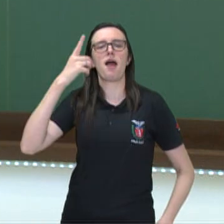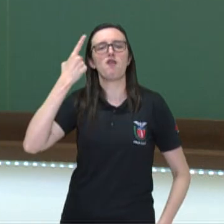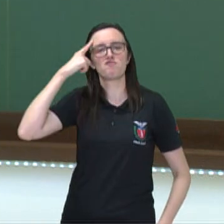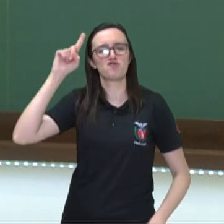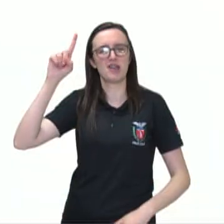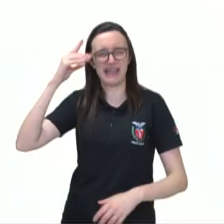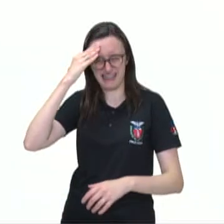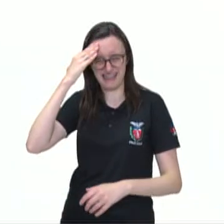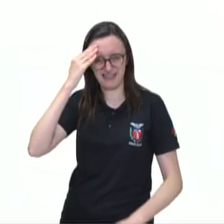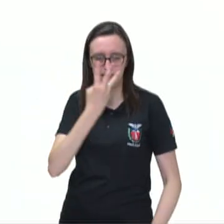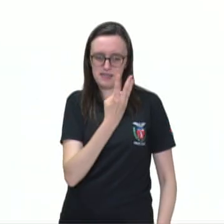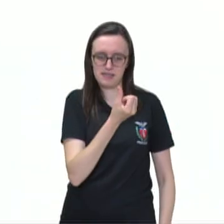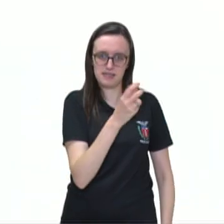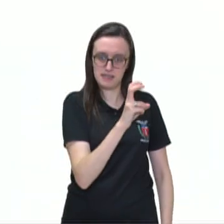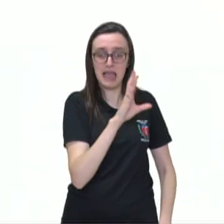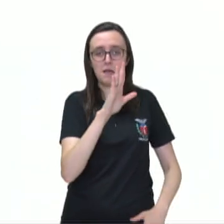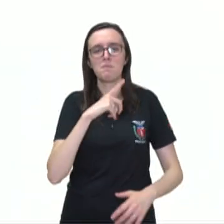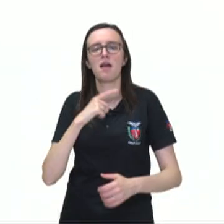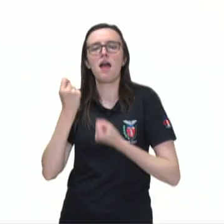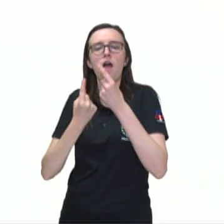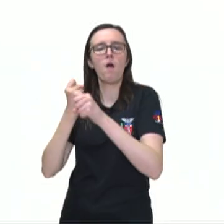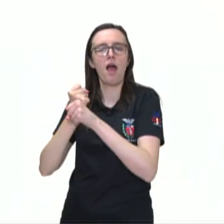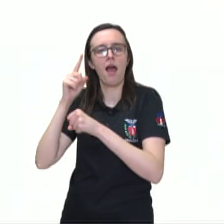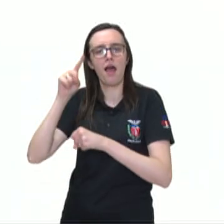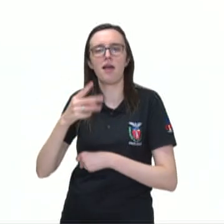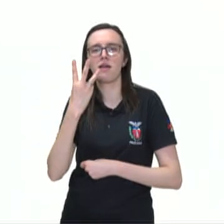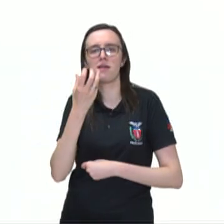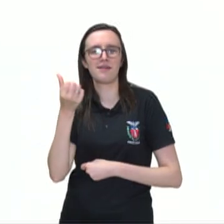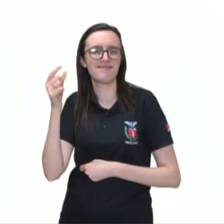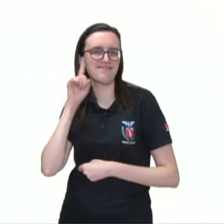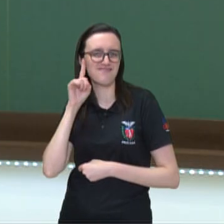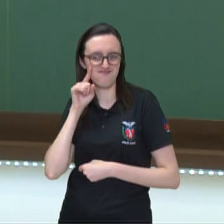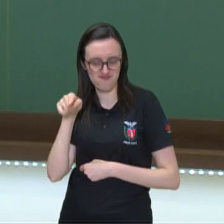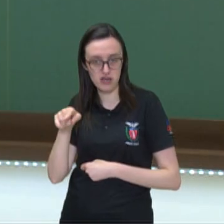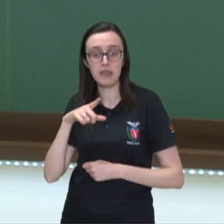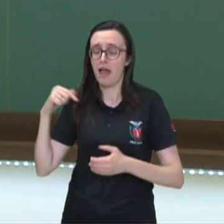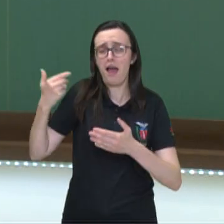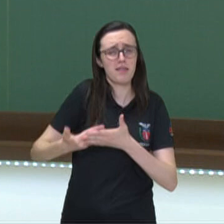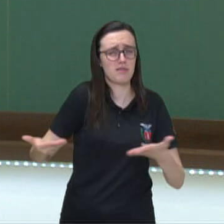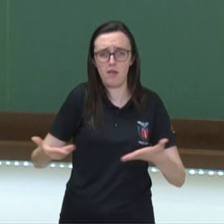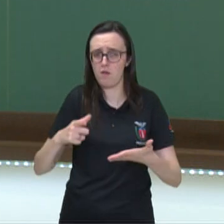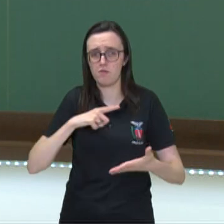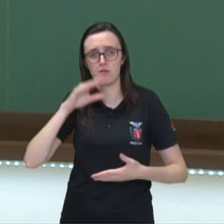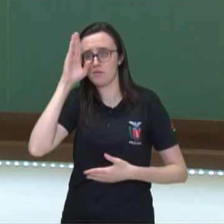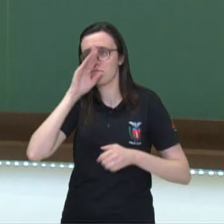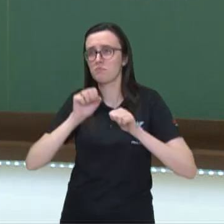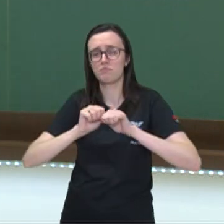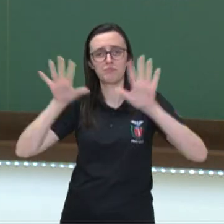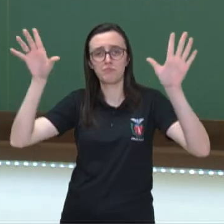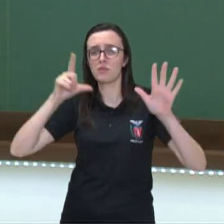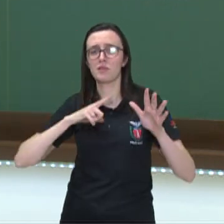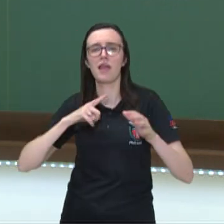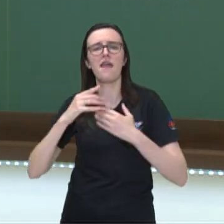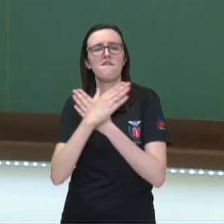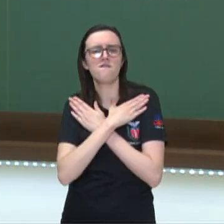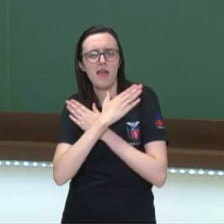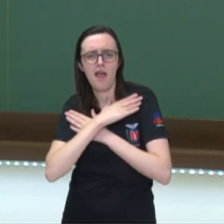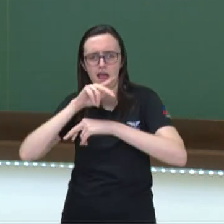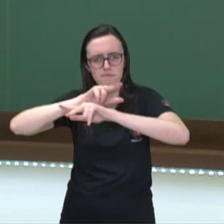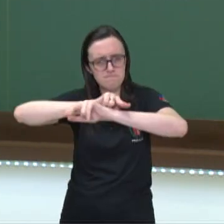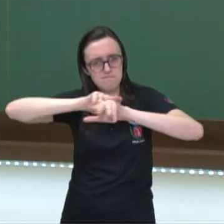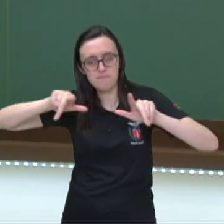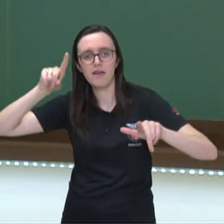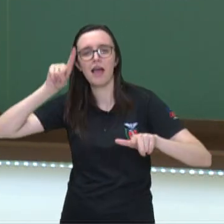foram fixadas as datas sagradas do cristianismo, como temos até hoje no Brasil. Aí temos alguns feriados que também são